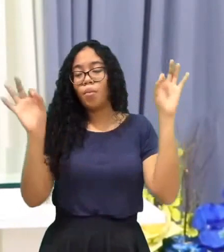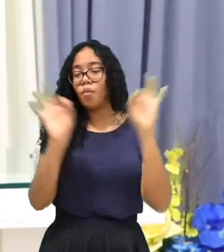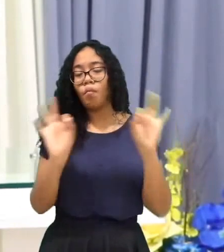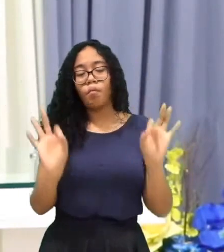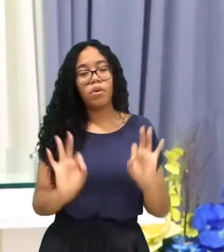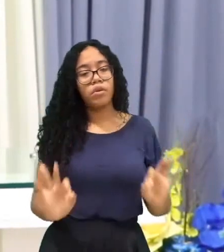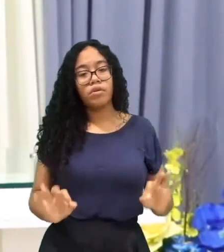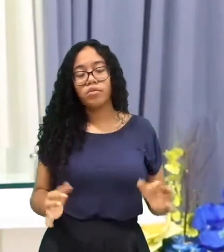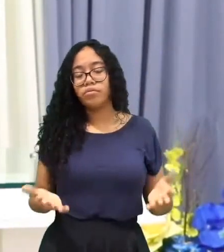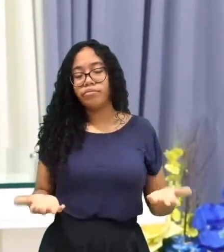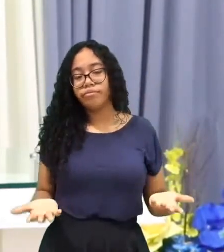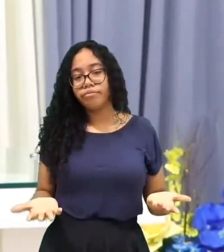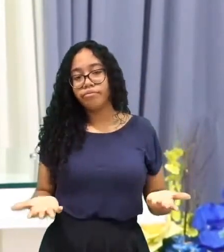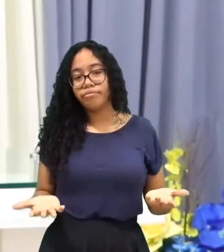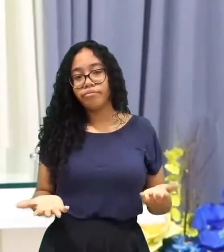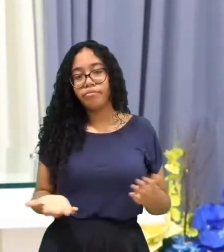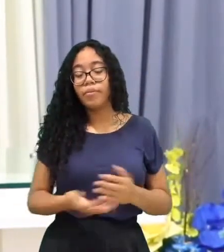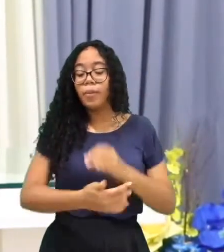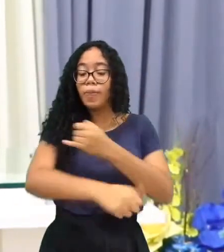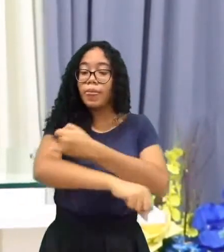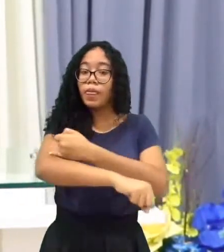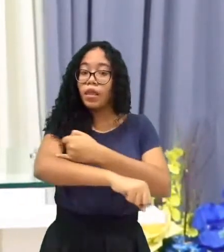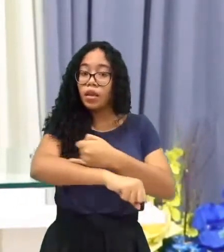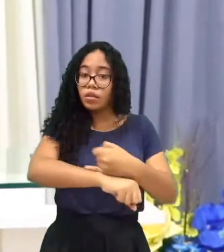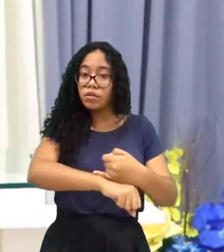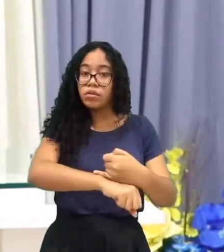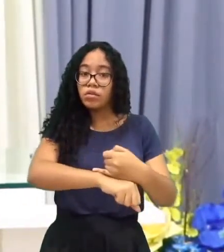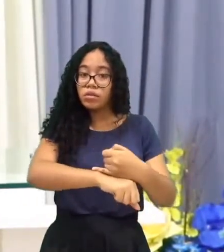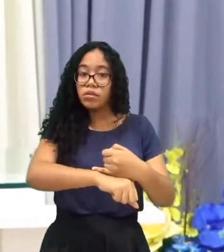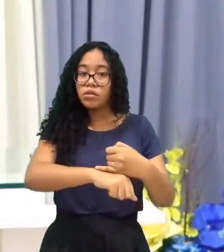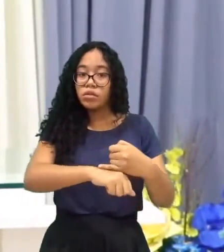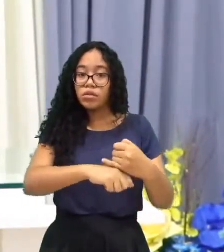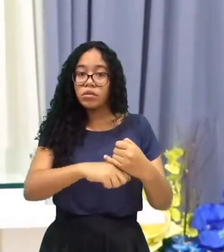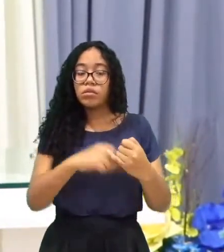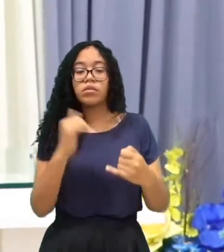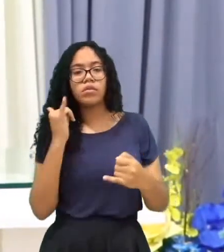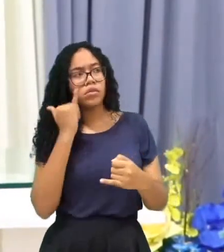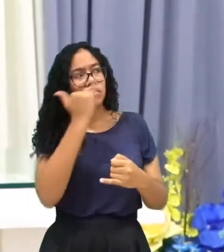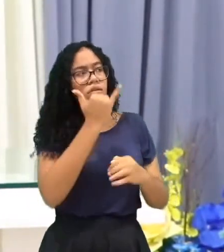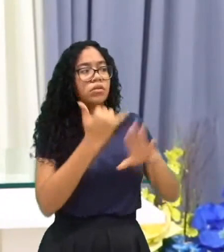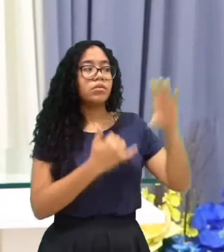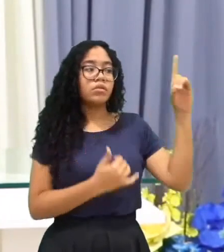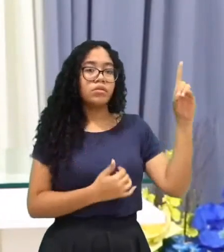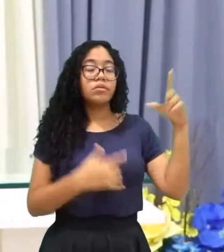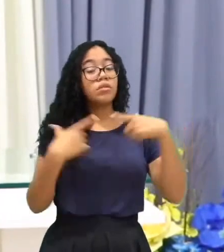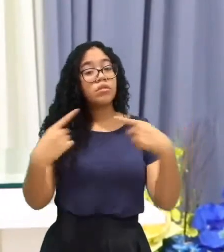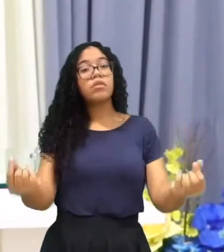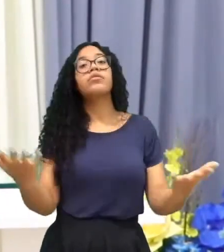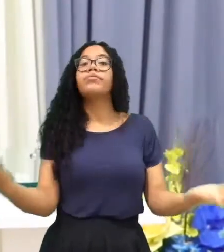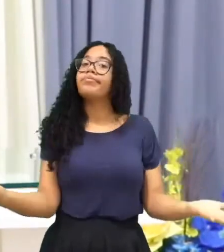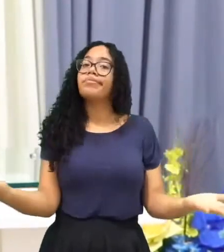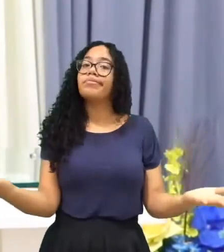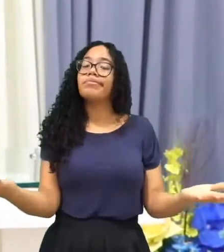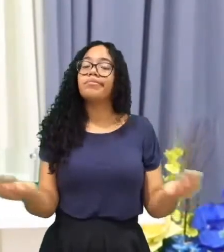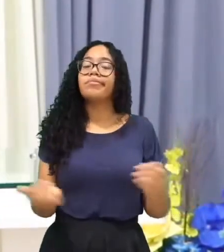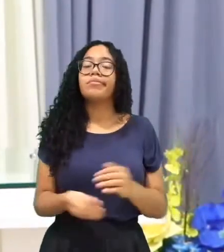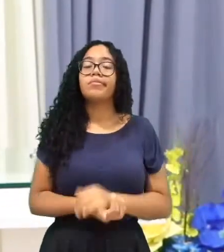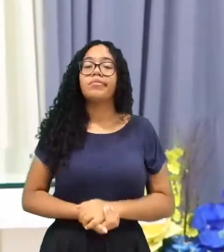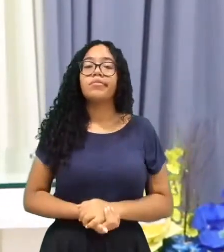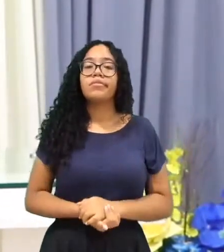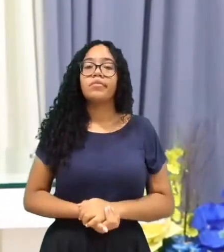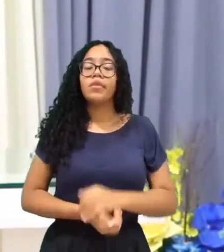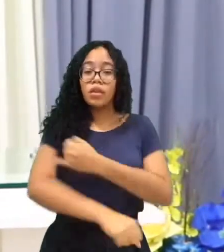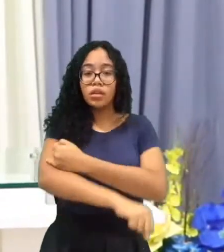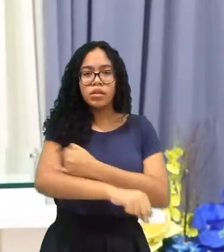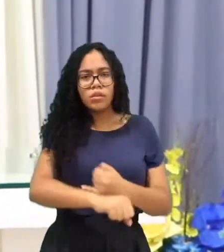Deus. Jacó fez um voto e Jacó foi embora. Ali Jacó estava vivendo na presença do